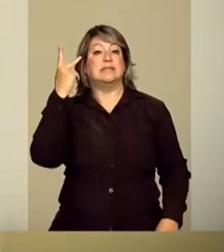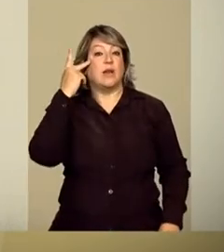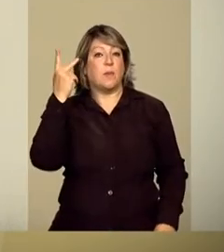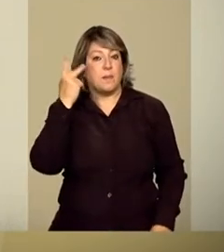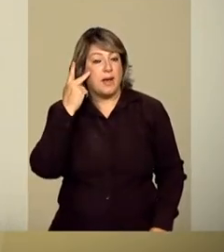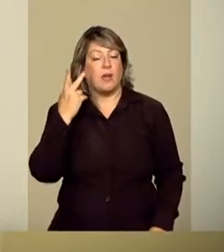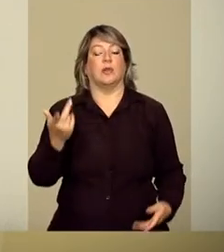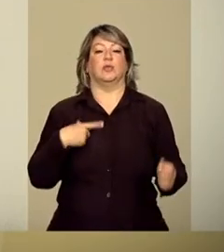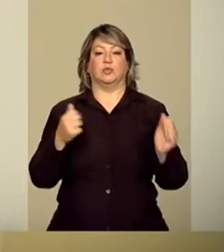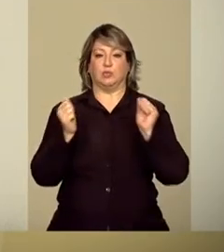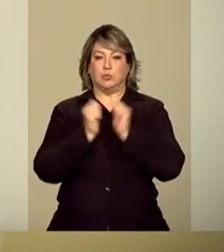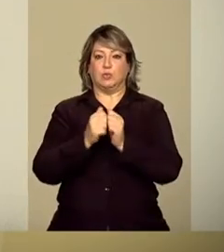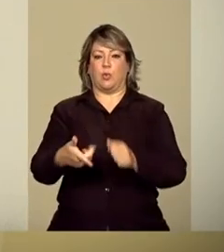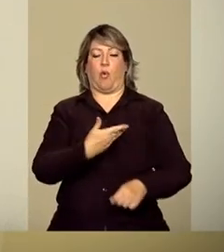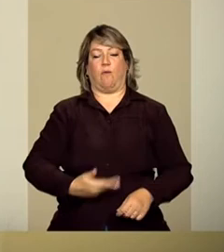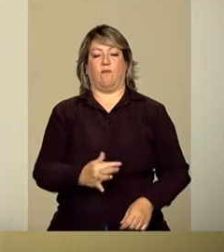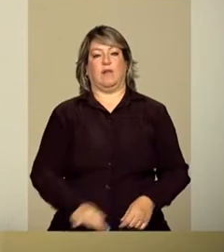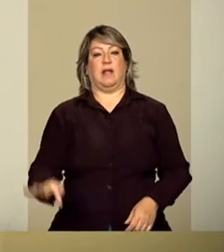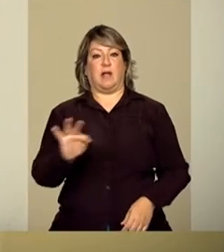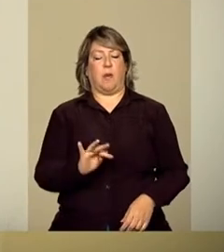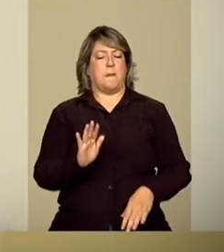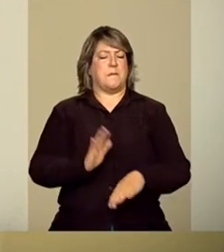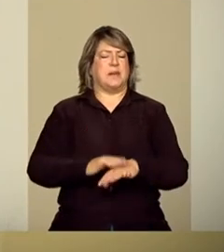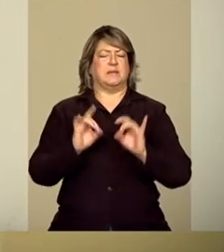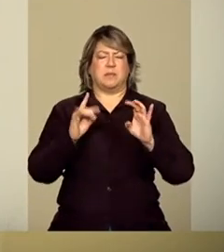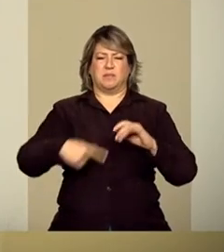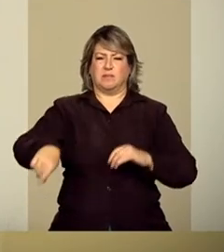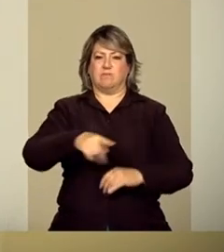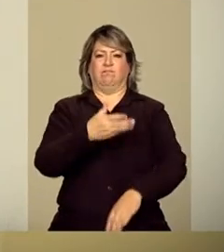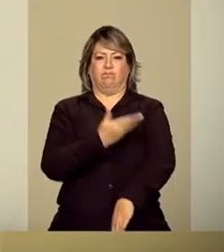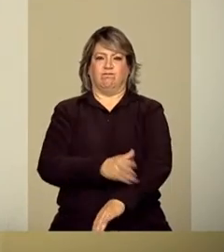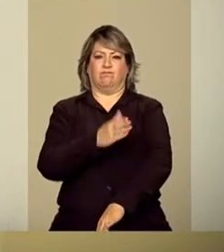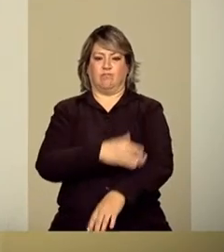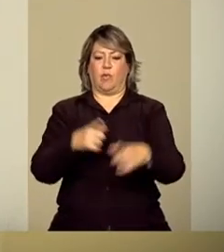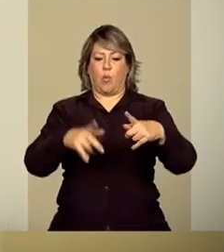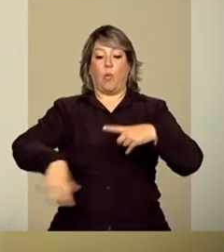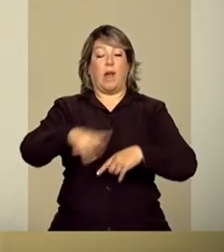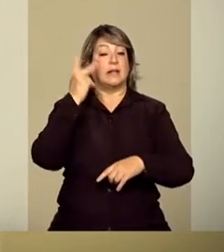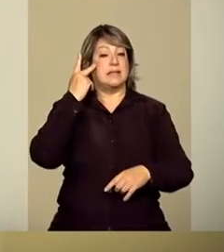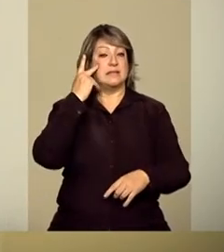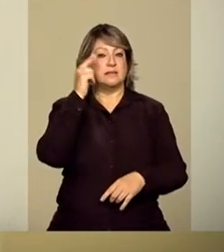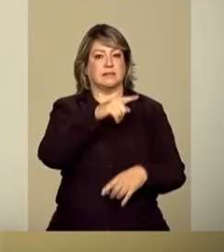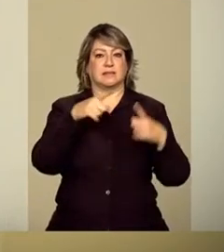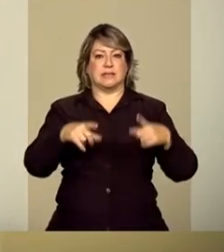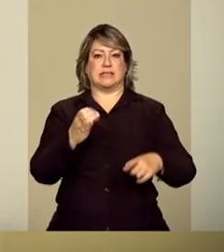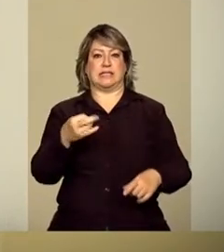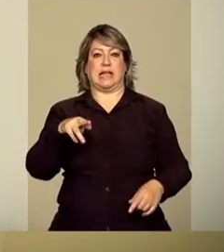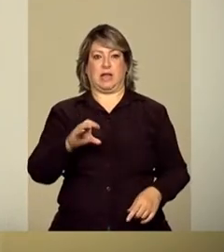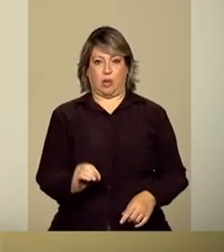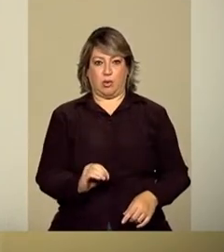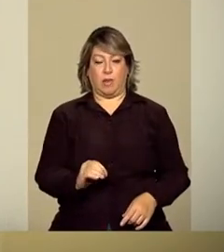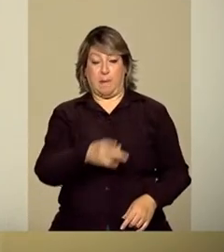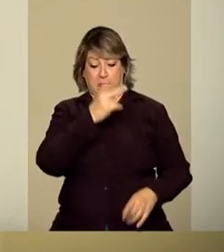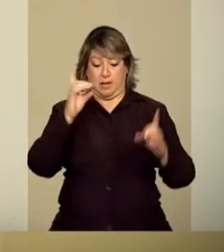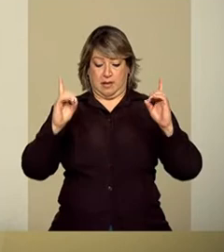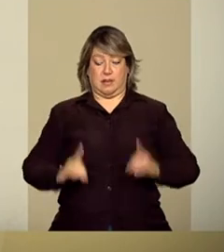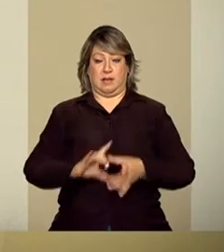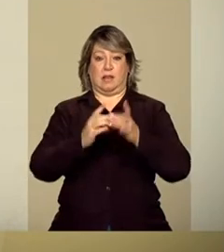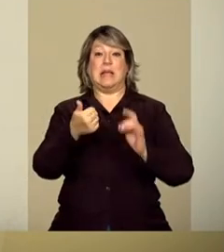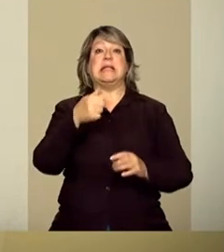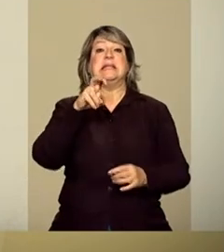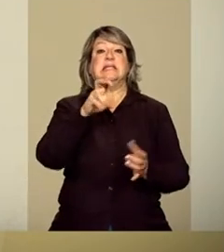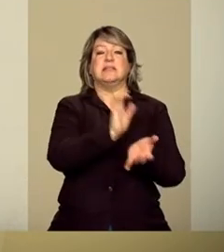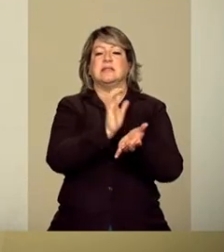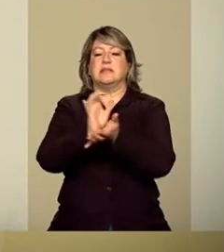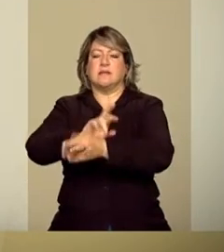um dos mais modernos do mundo e vai ser usado na preparação dos atletas paralímpicos de 15